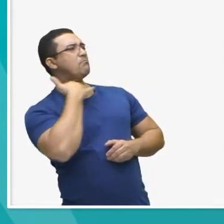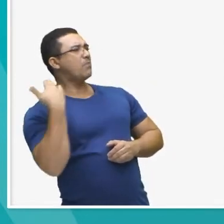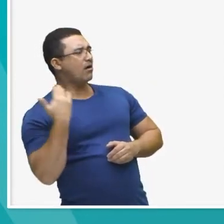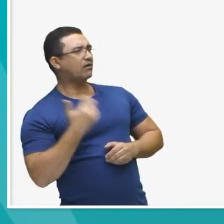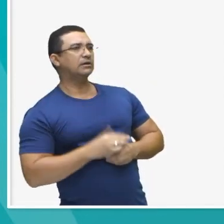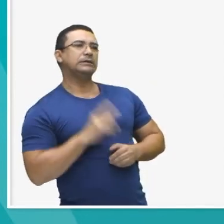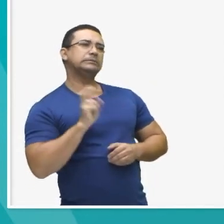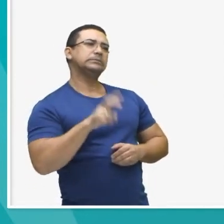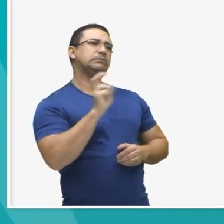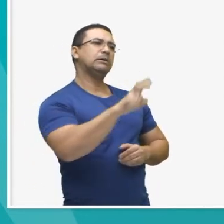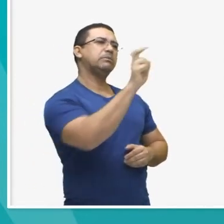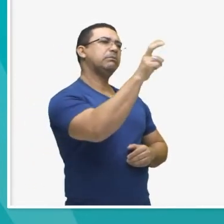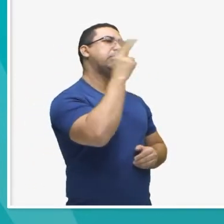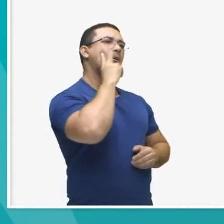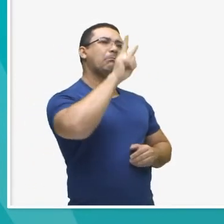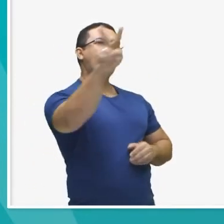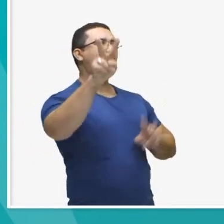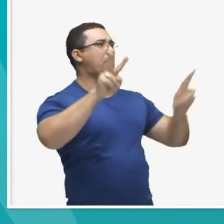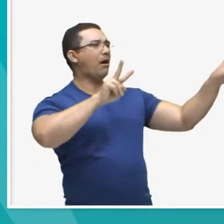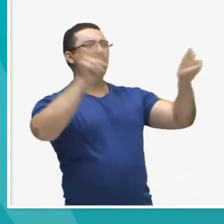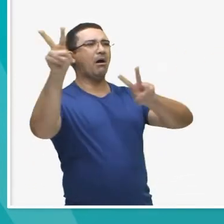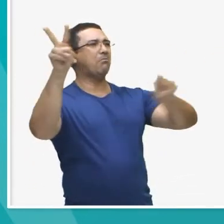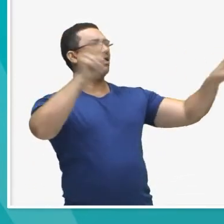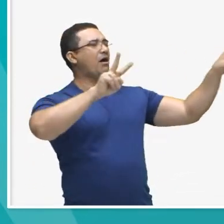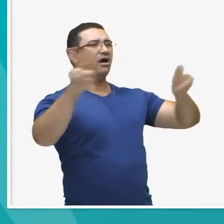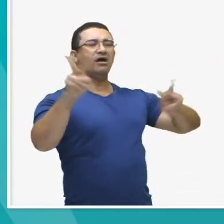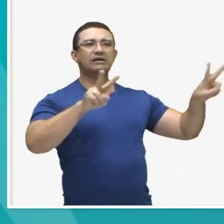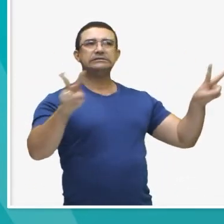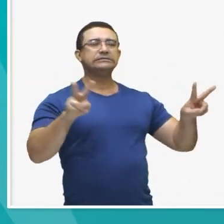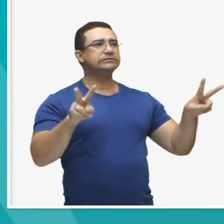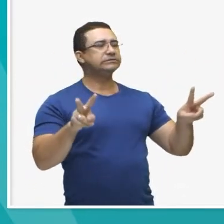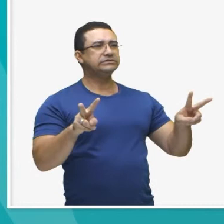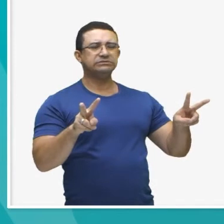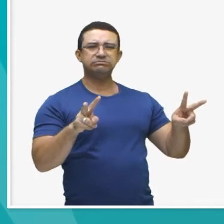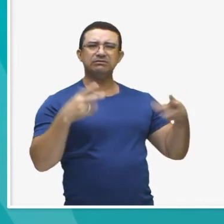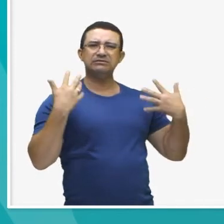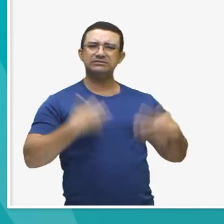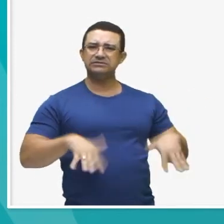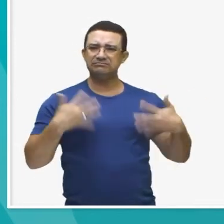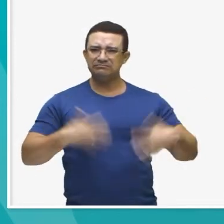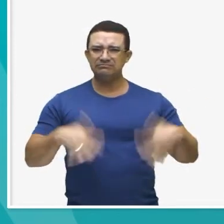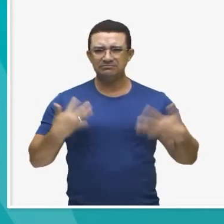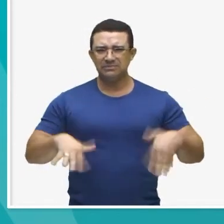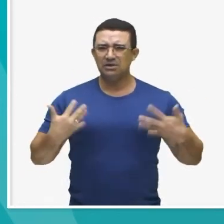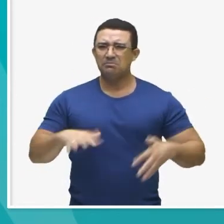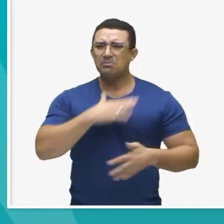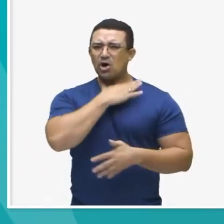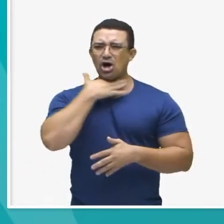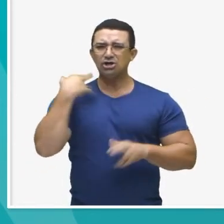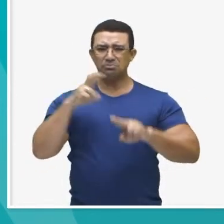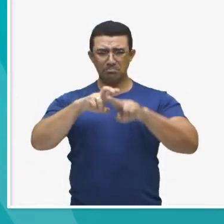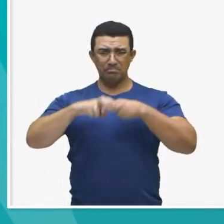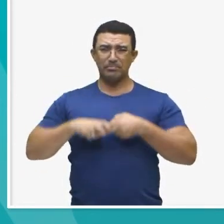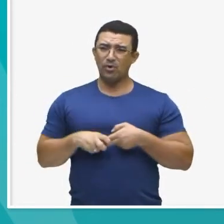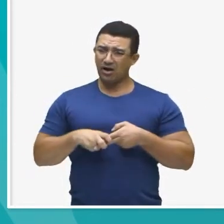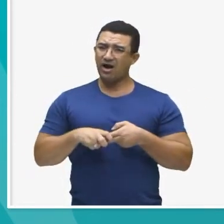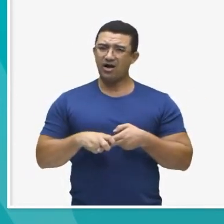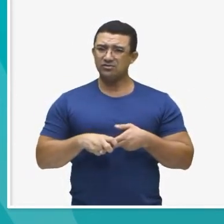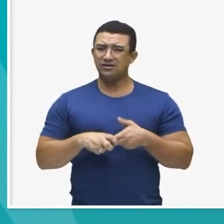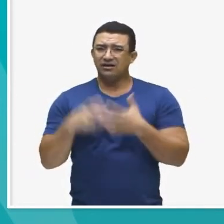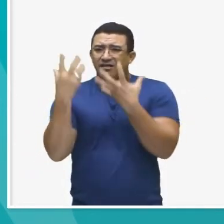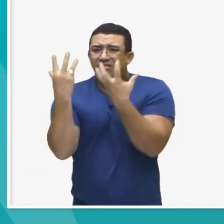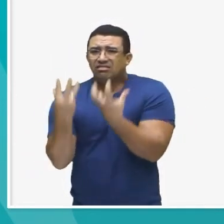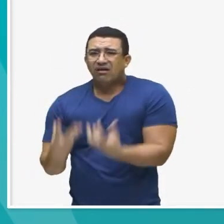denunciando essas mortes que estão sendo banalizadas lá na região dele por conta das situações,